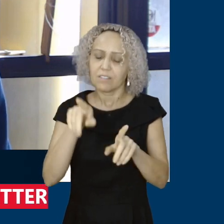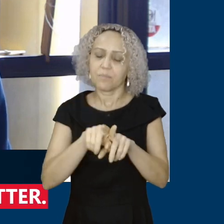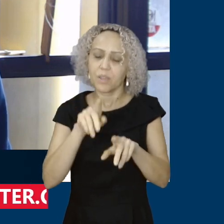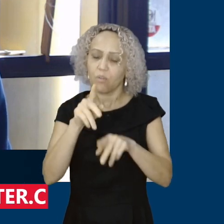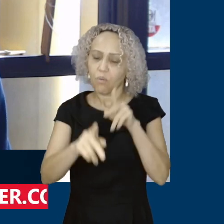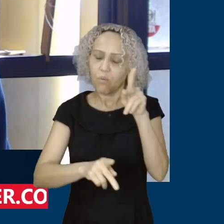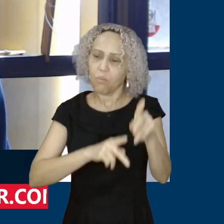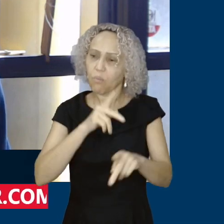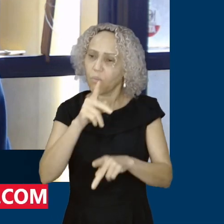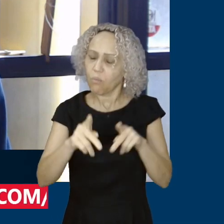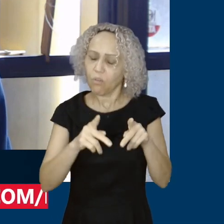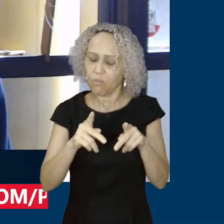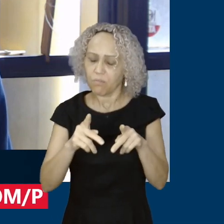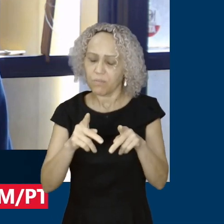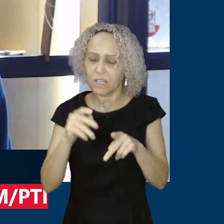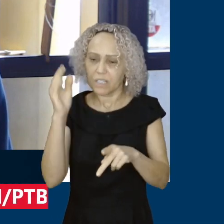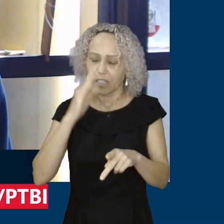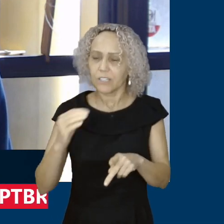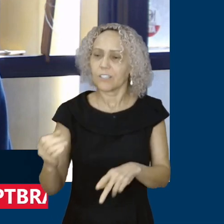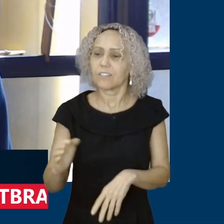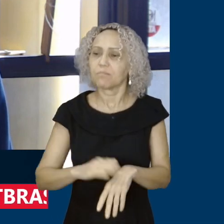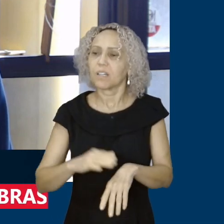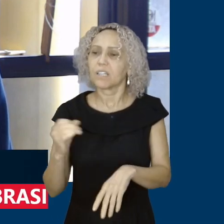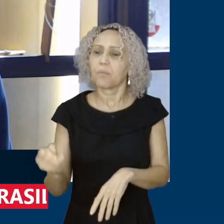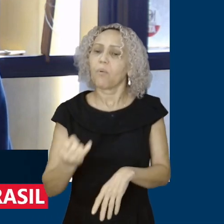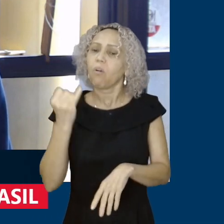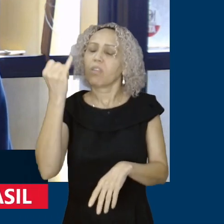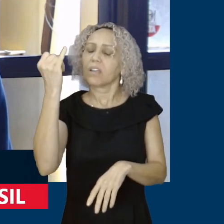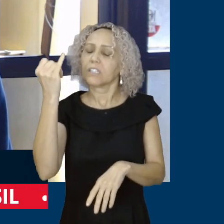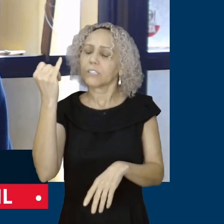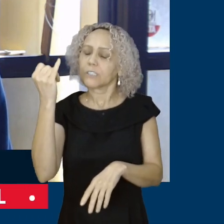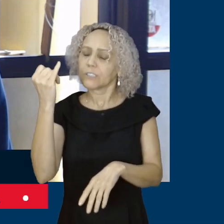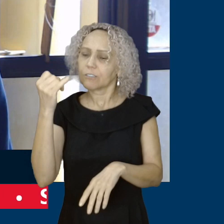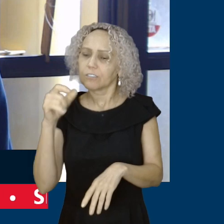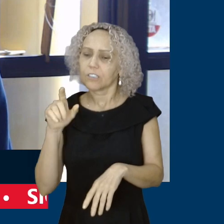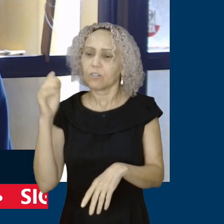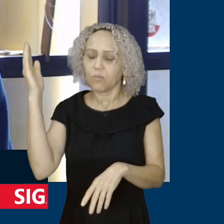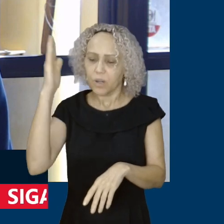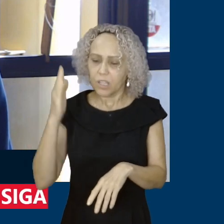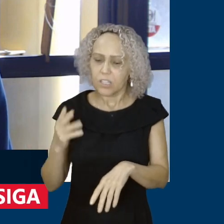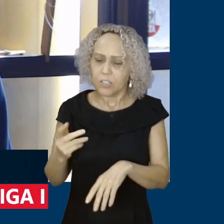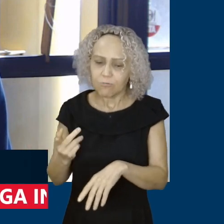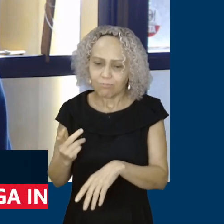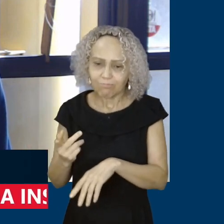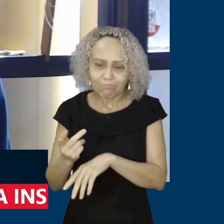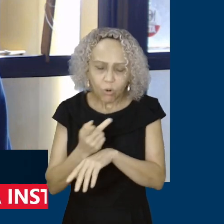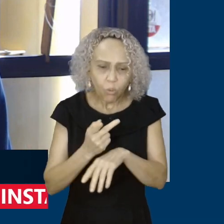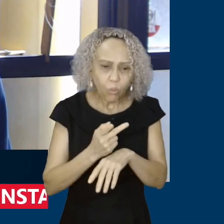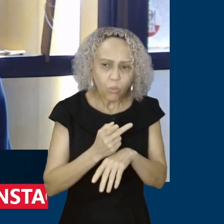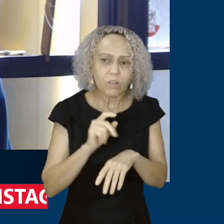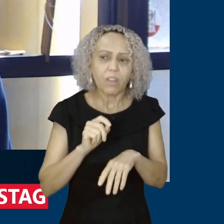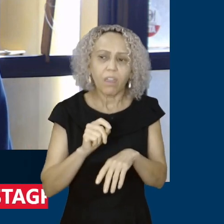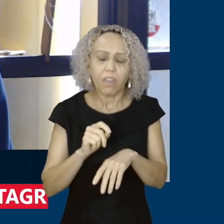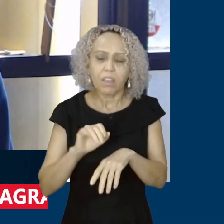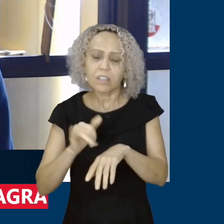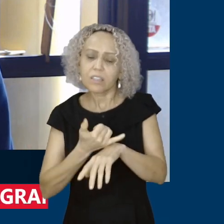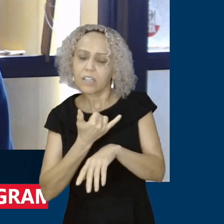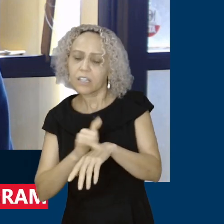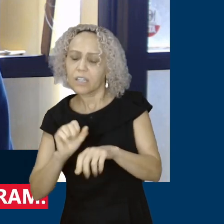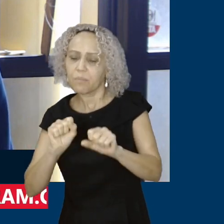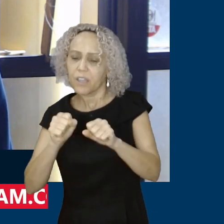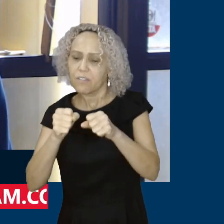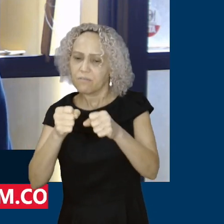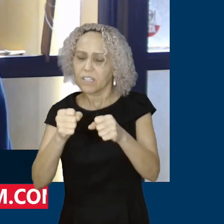também voltou para o mundo todo, que busca caminhos para enfrentar a crise da